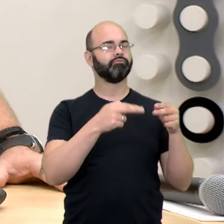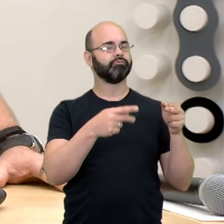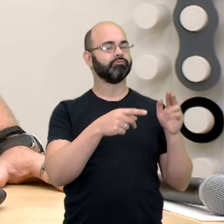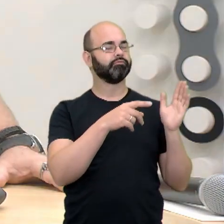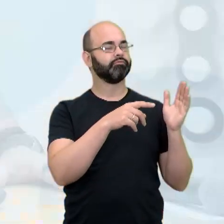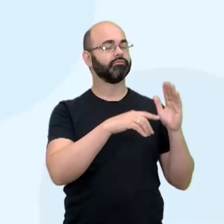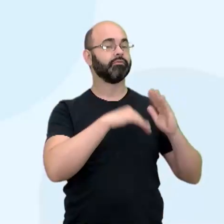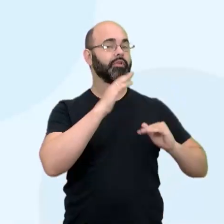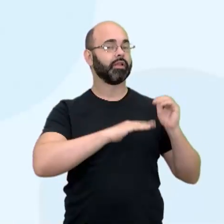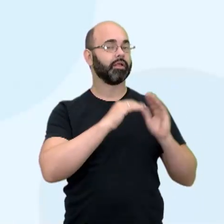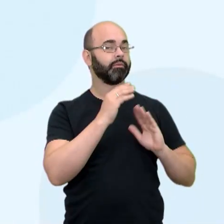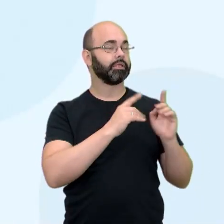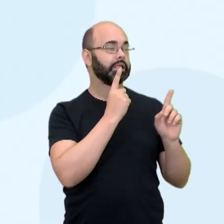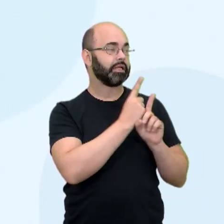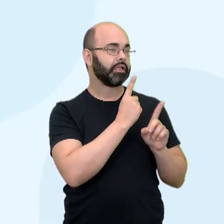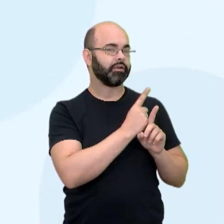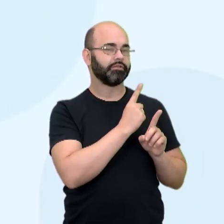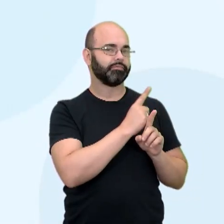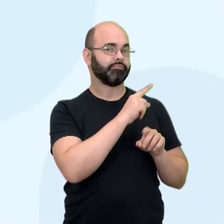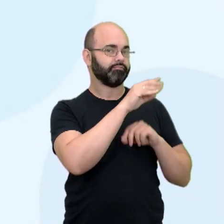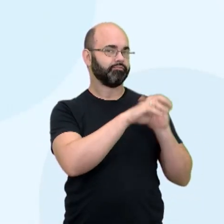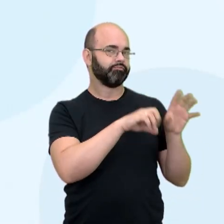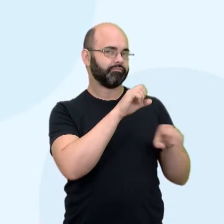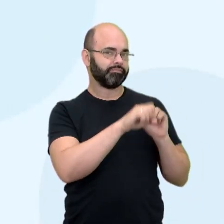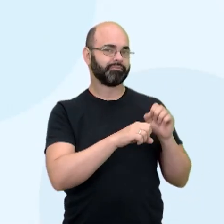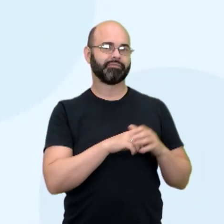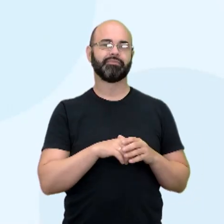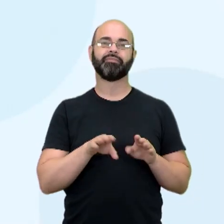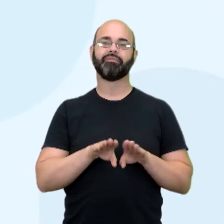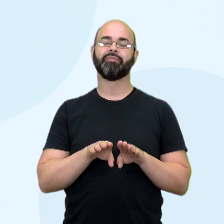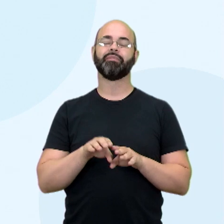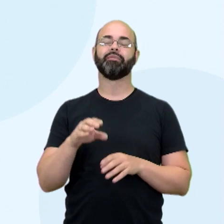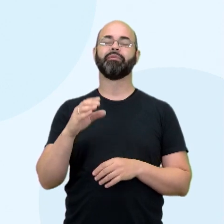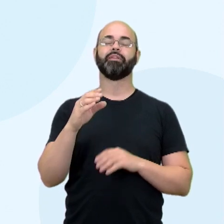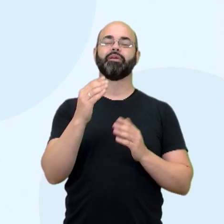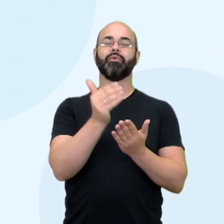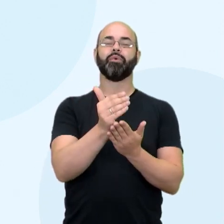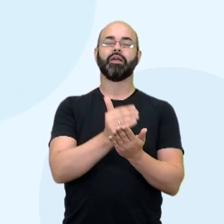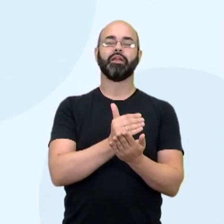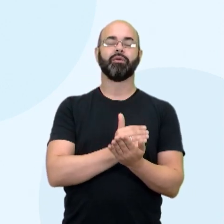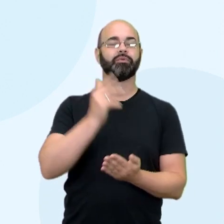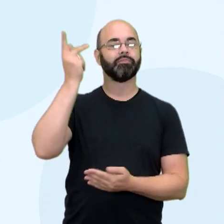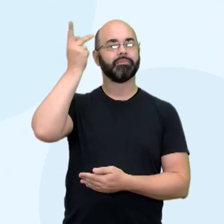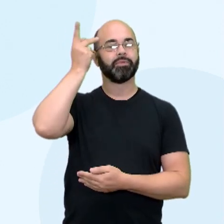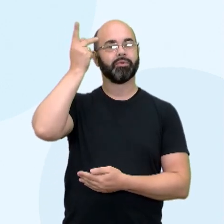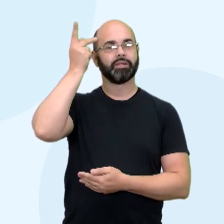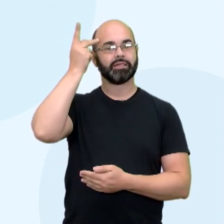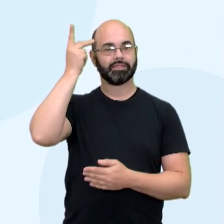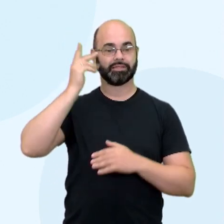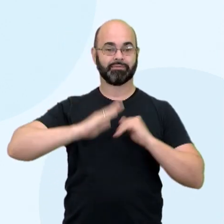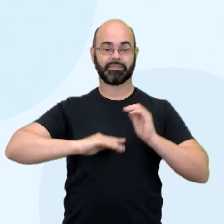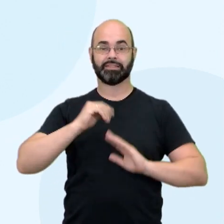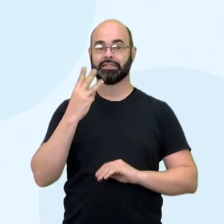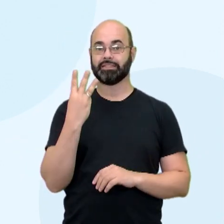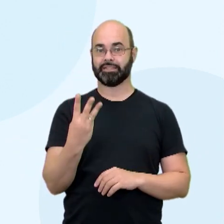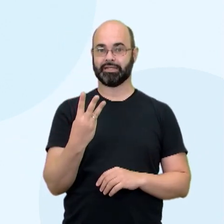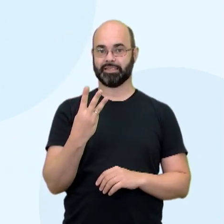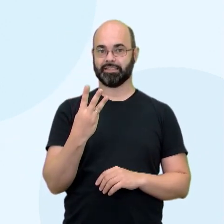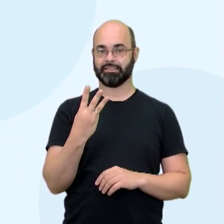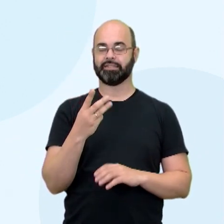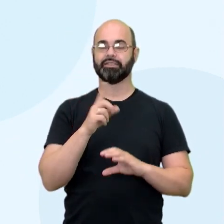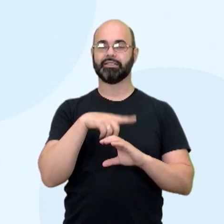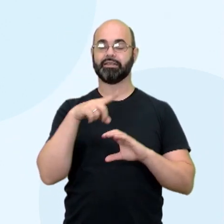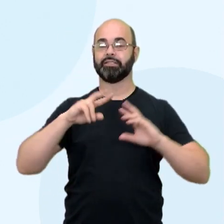as habilidades do currículo paulista, que também são 3, né, faz parte aí das habilidades de ciências humanas